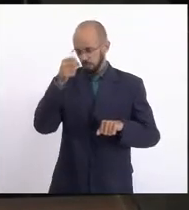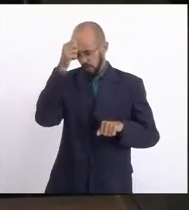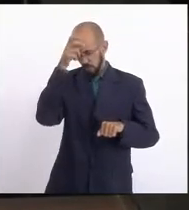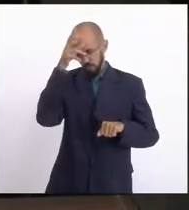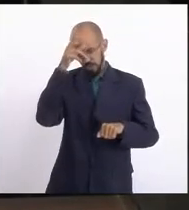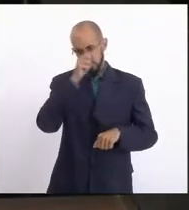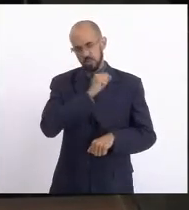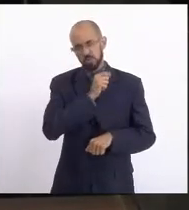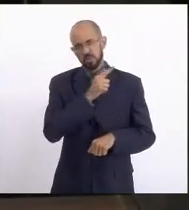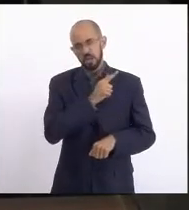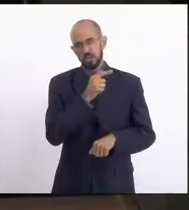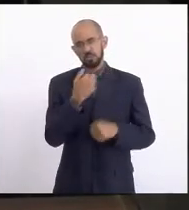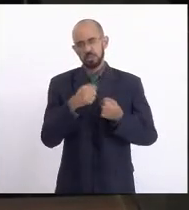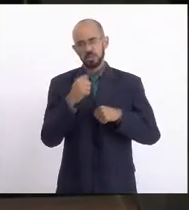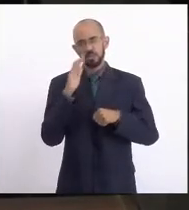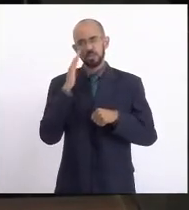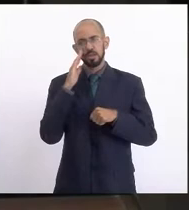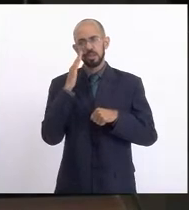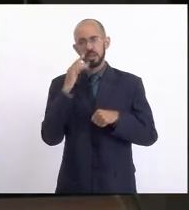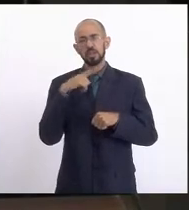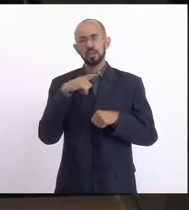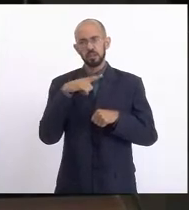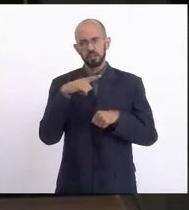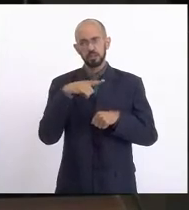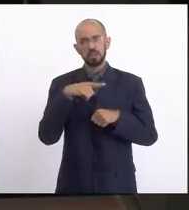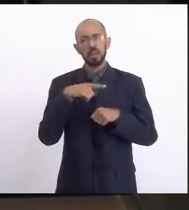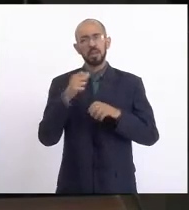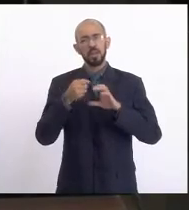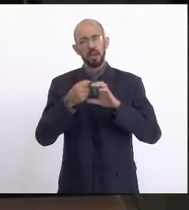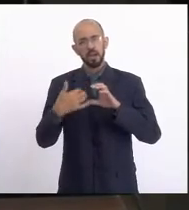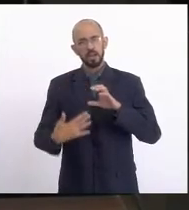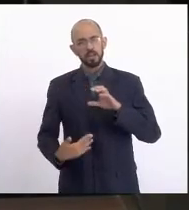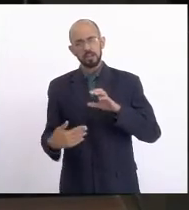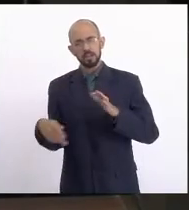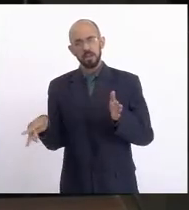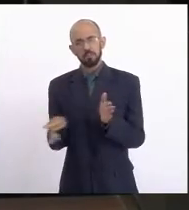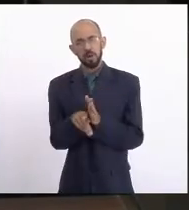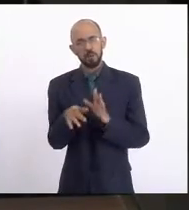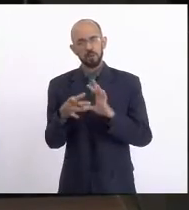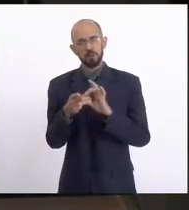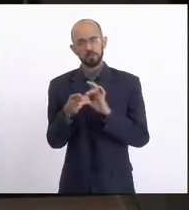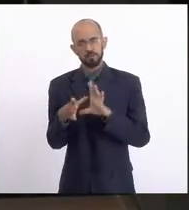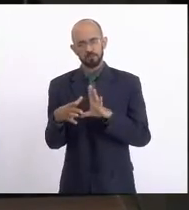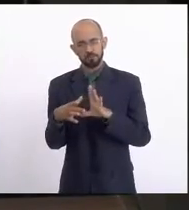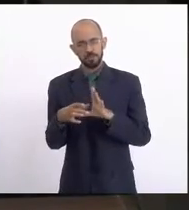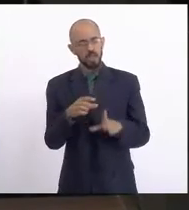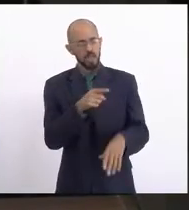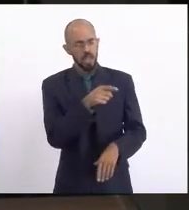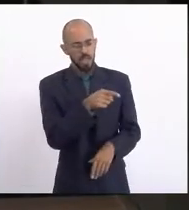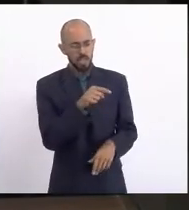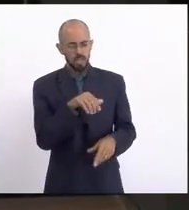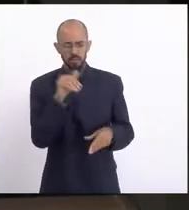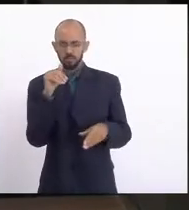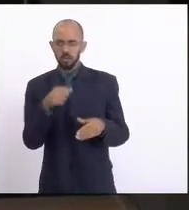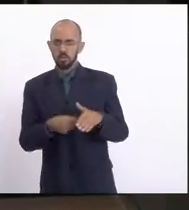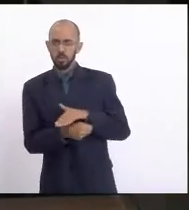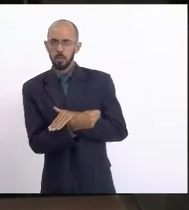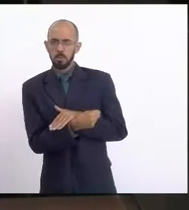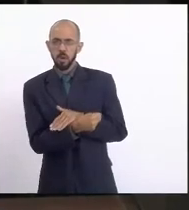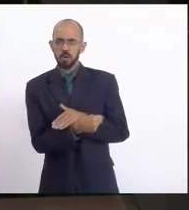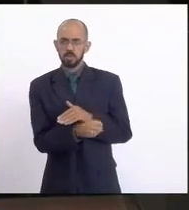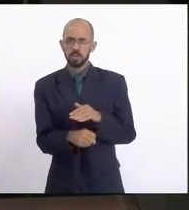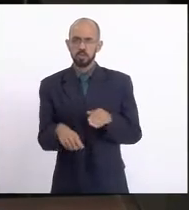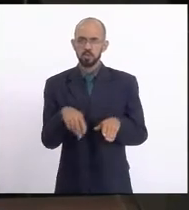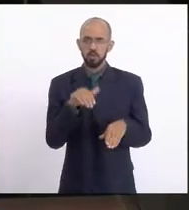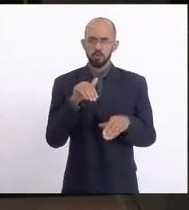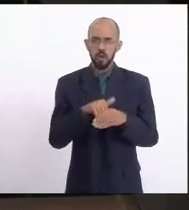entender que existem elementos da democracia. Ele não foi eleito pelo voto popular? E uma vez eleito não quer conversar com mais